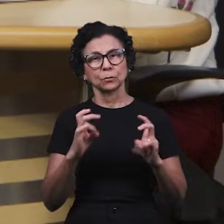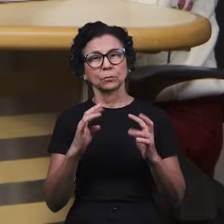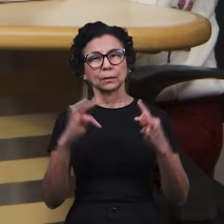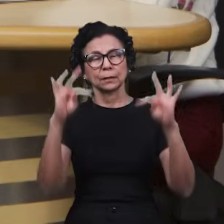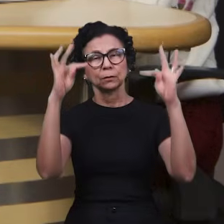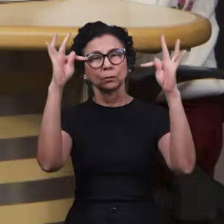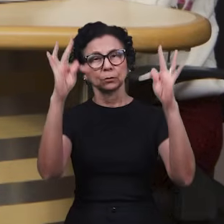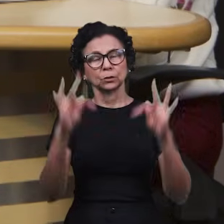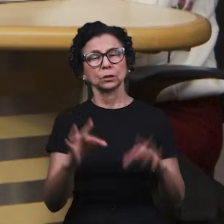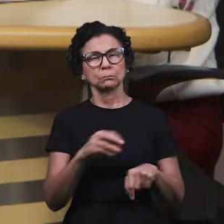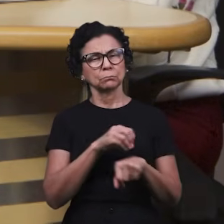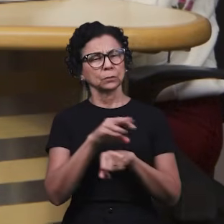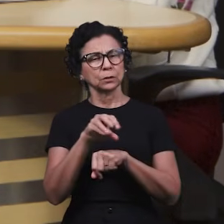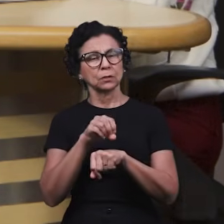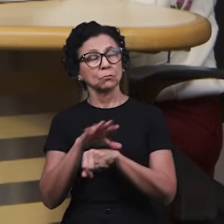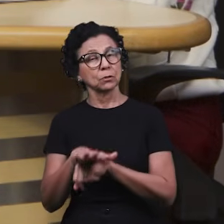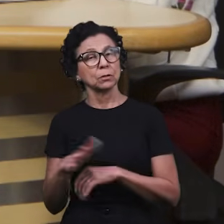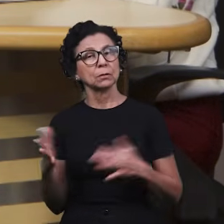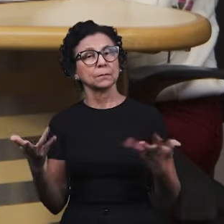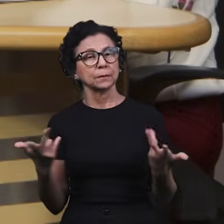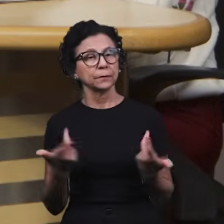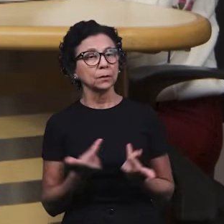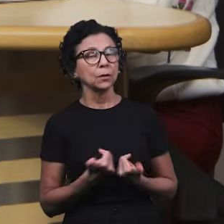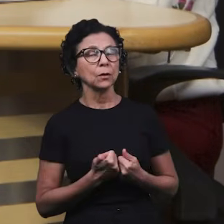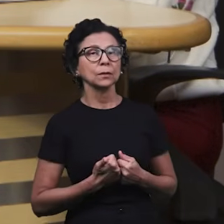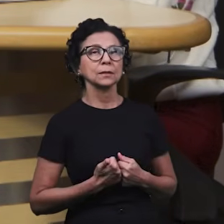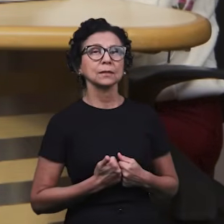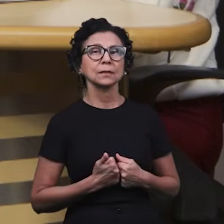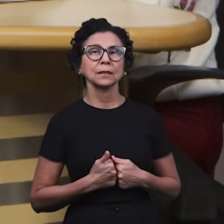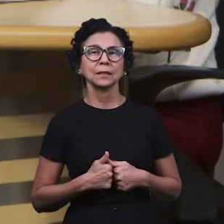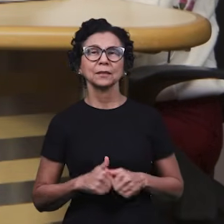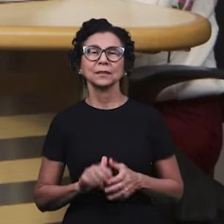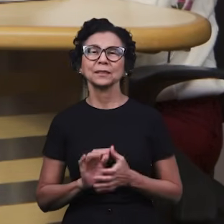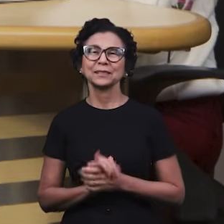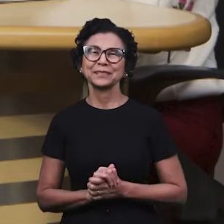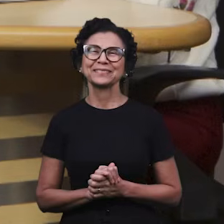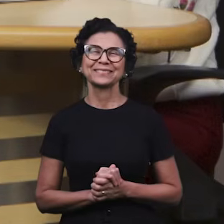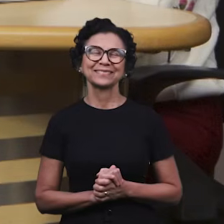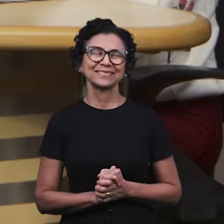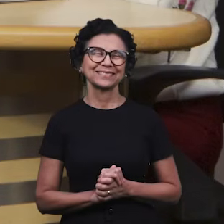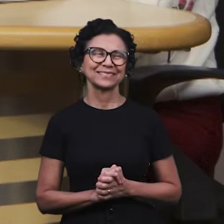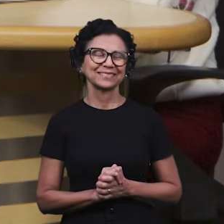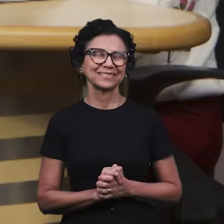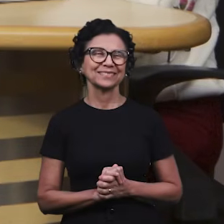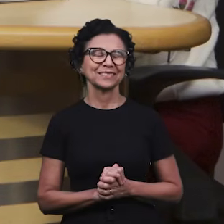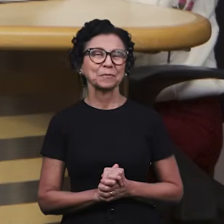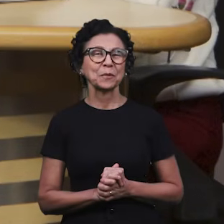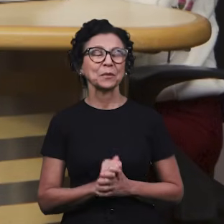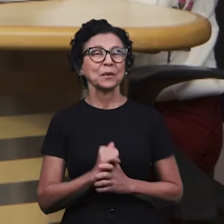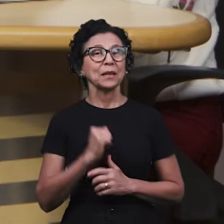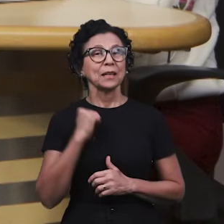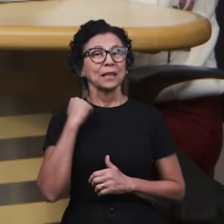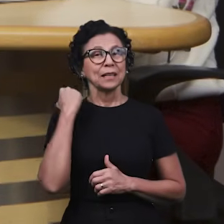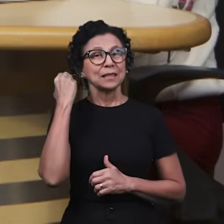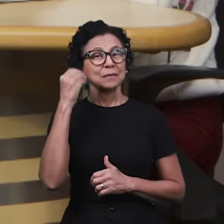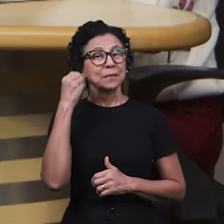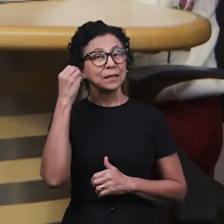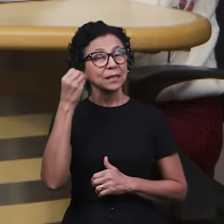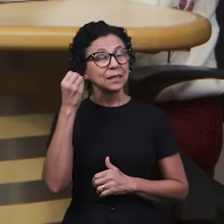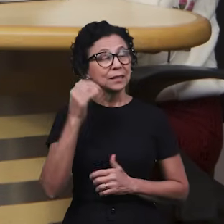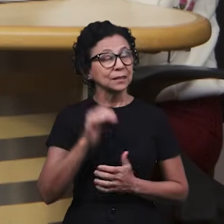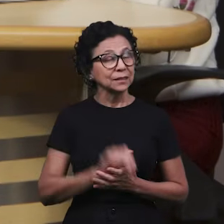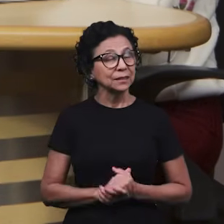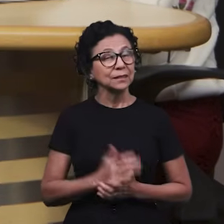tecnologia. Que coisa maravilhosa nós podemos encerrar compartilhando experiências do alcance de vidas,